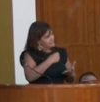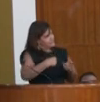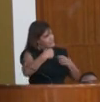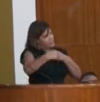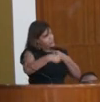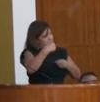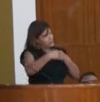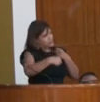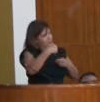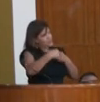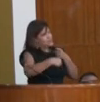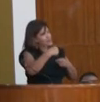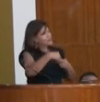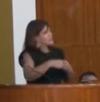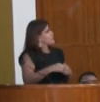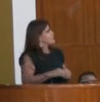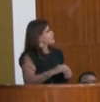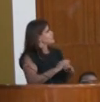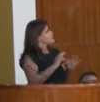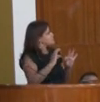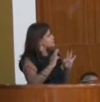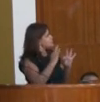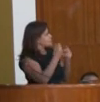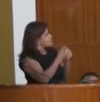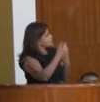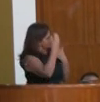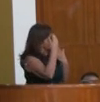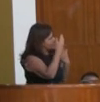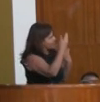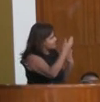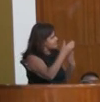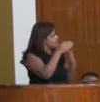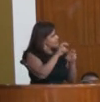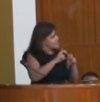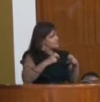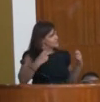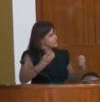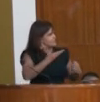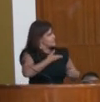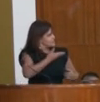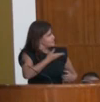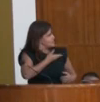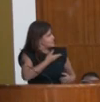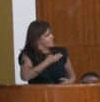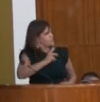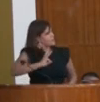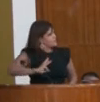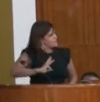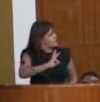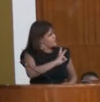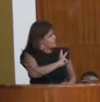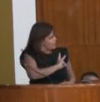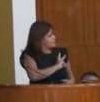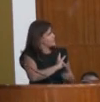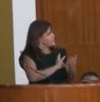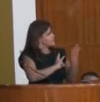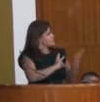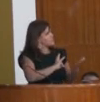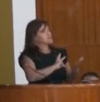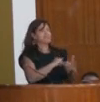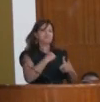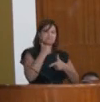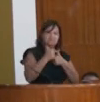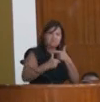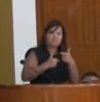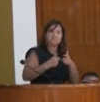Queria aqui agradecer a presença de todos que estão aqui na mesa, nosso amigo pastor Washington, que vem desempenhando um